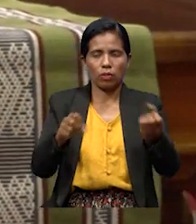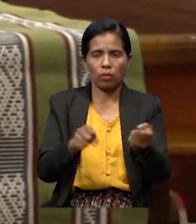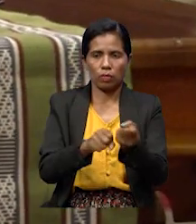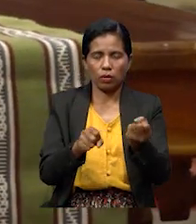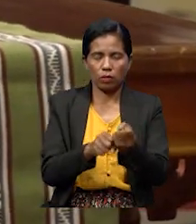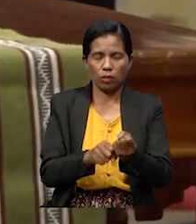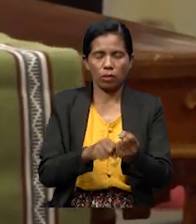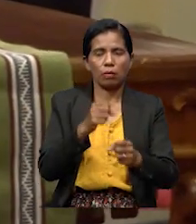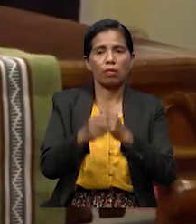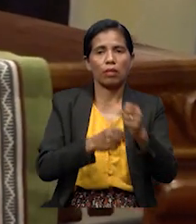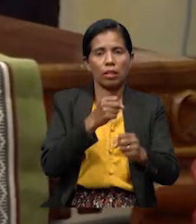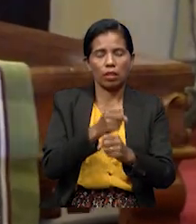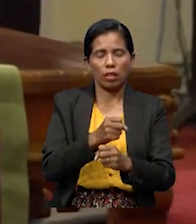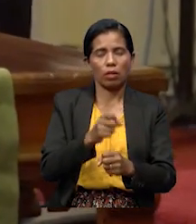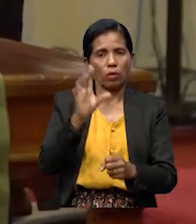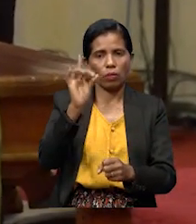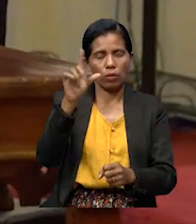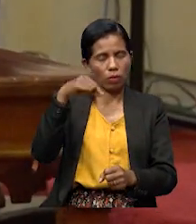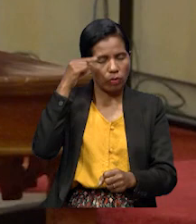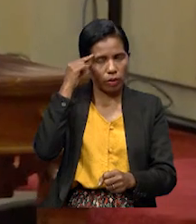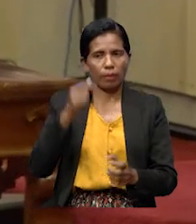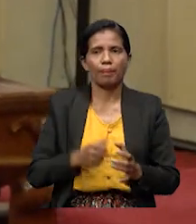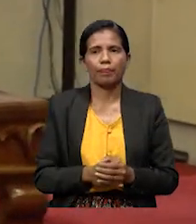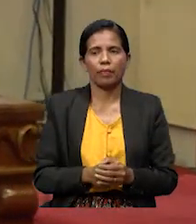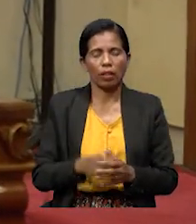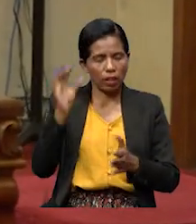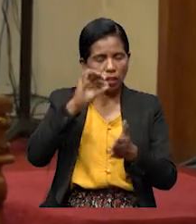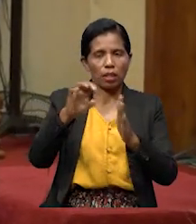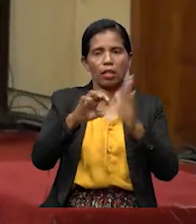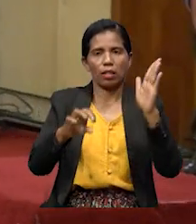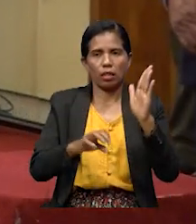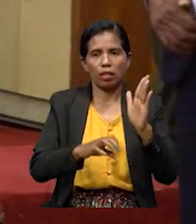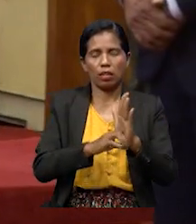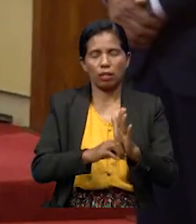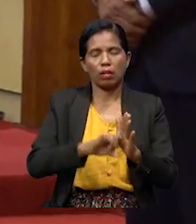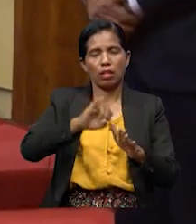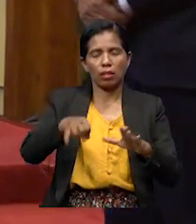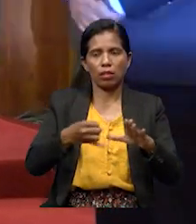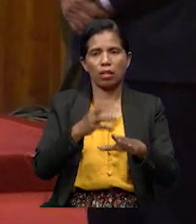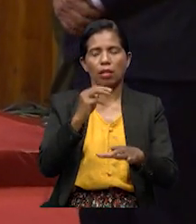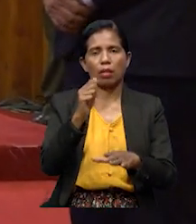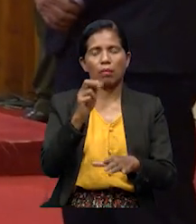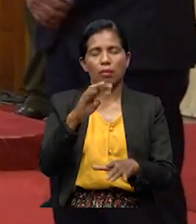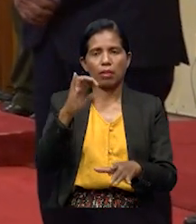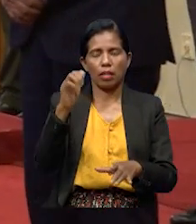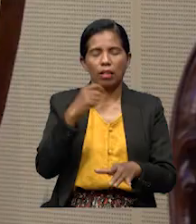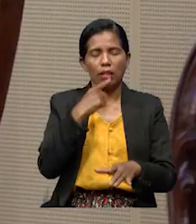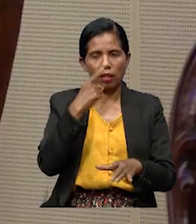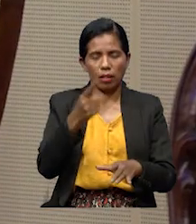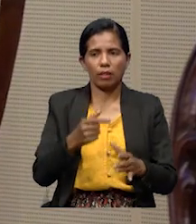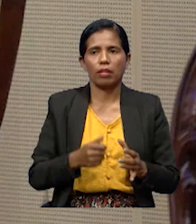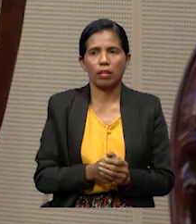ba mandato 8º governo constitucional ne. Em posada secretaria Estado de Igualdade e Inclusão, Maria do Rosário de Fátima Correia